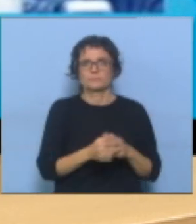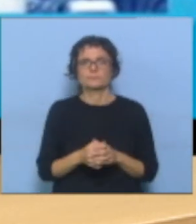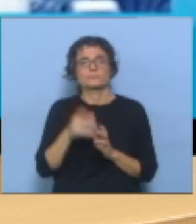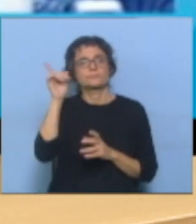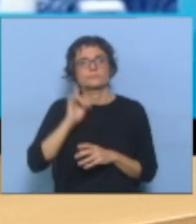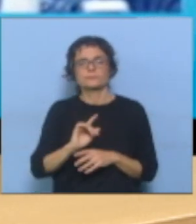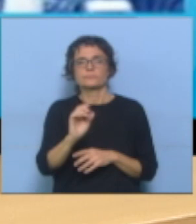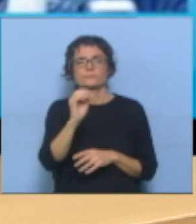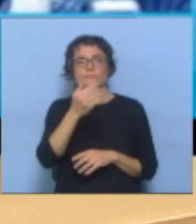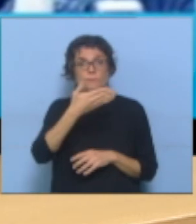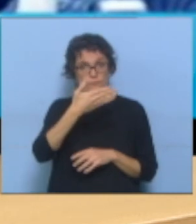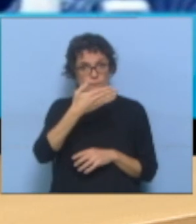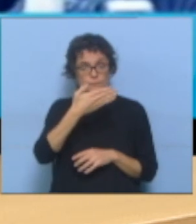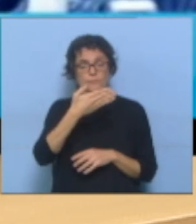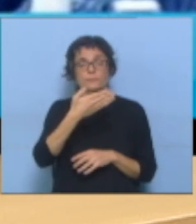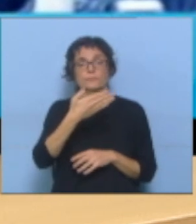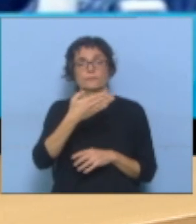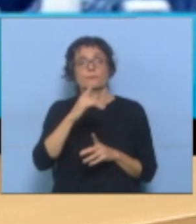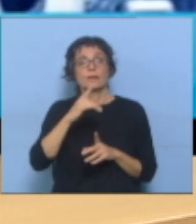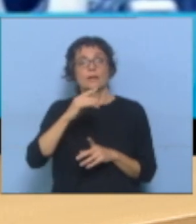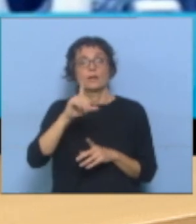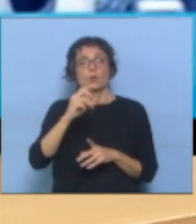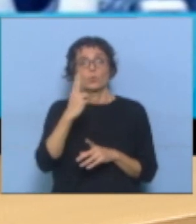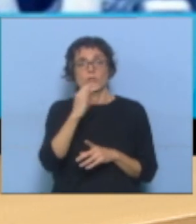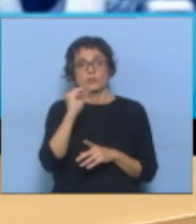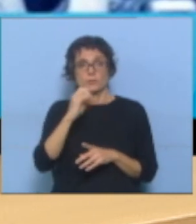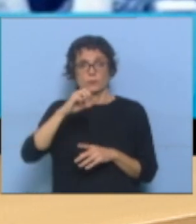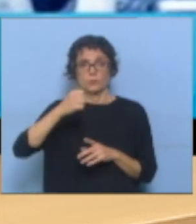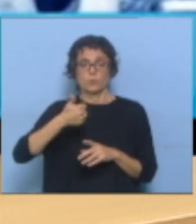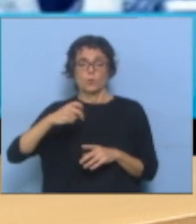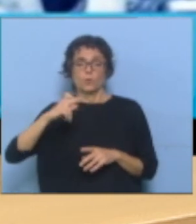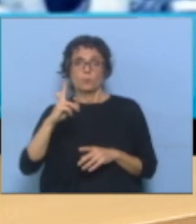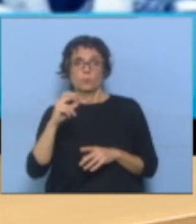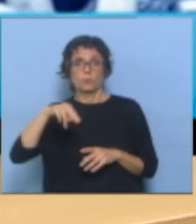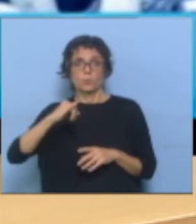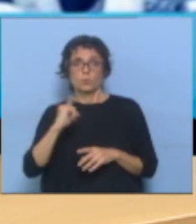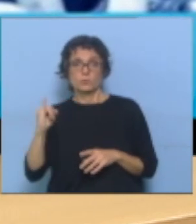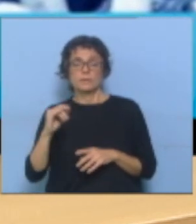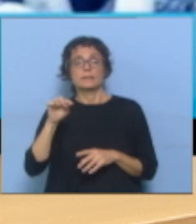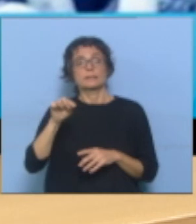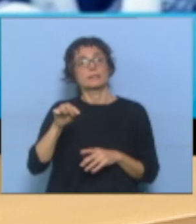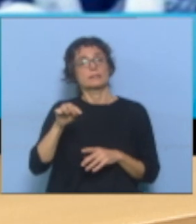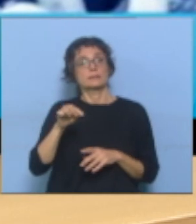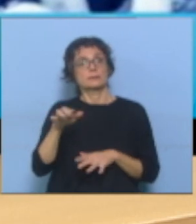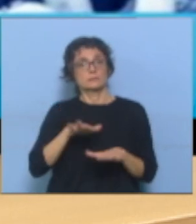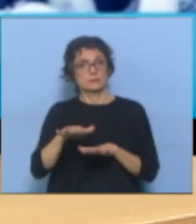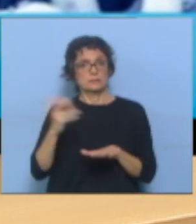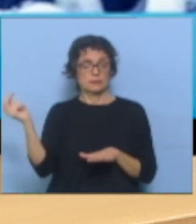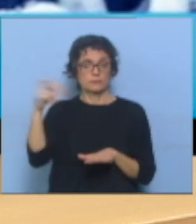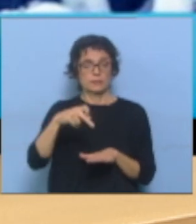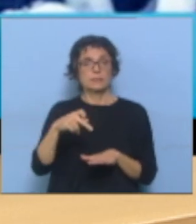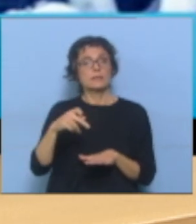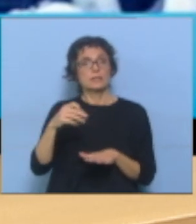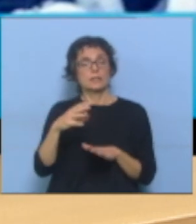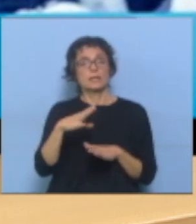Luigi Bruni, que é um professor de economia italiano e que é de facto uma pessoa de referência para o encontro de Assis, e é